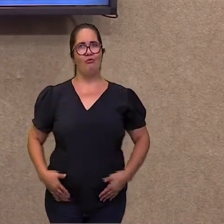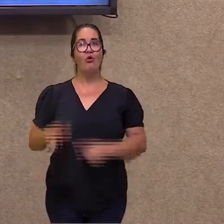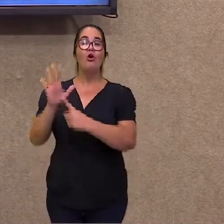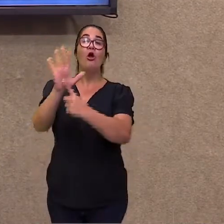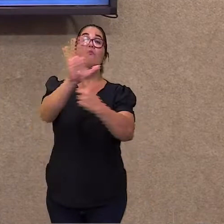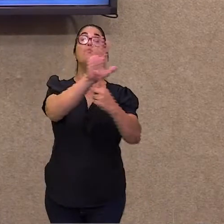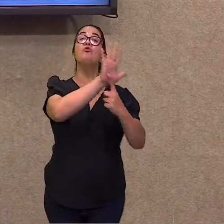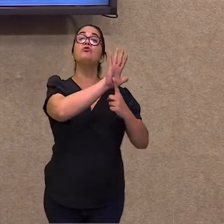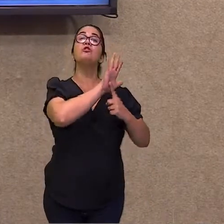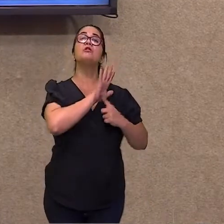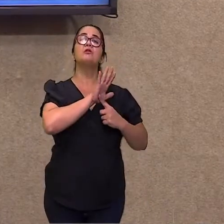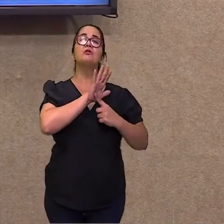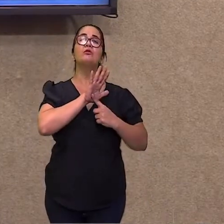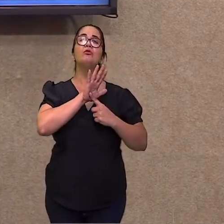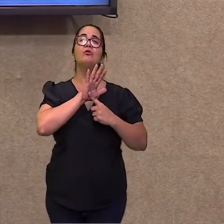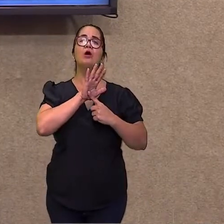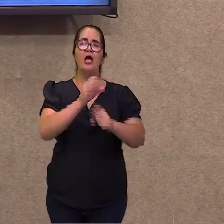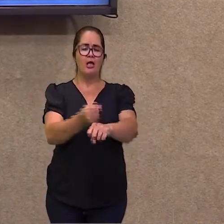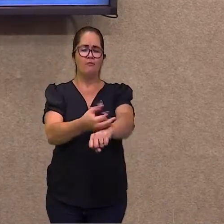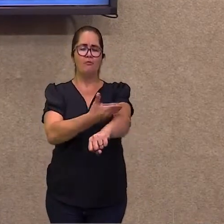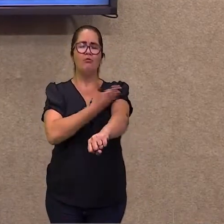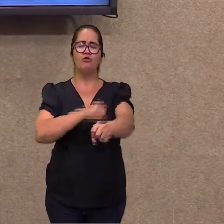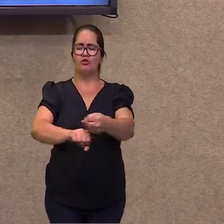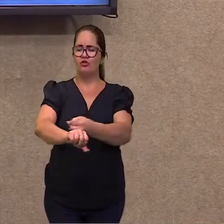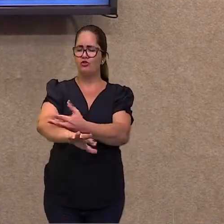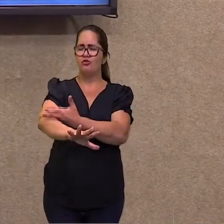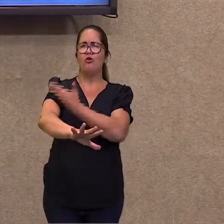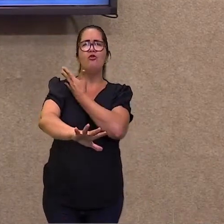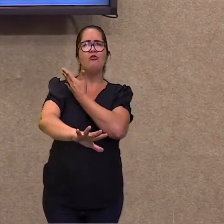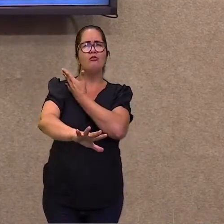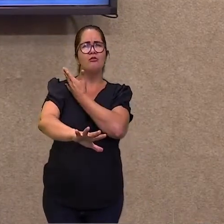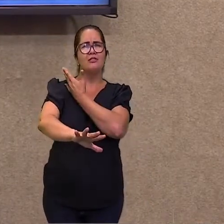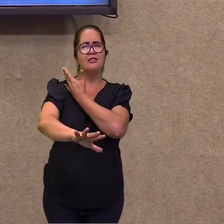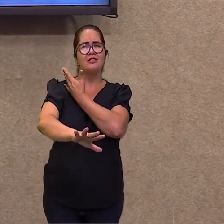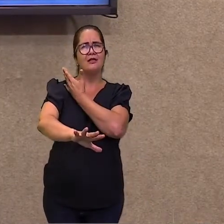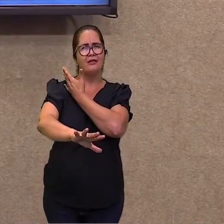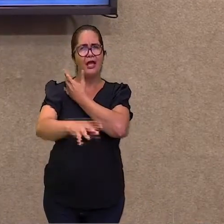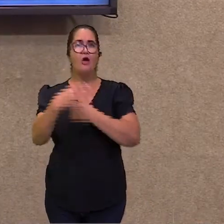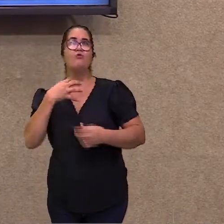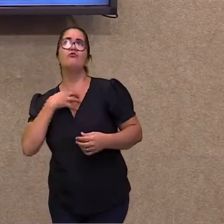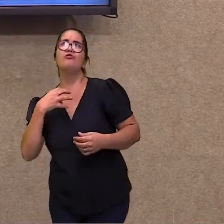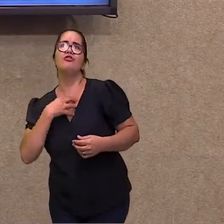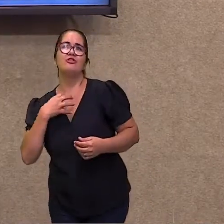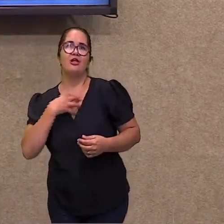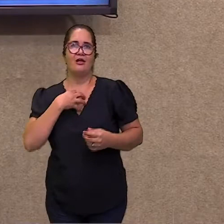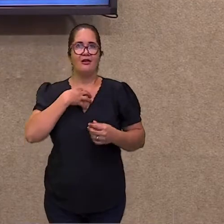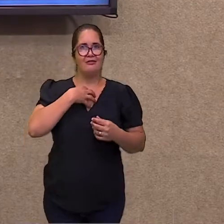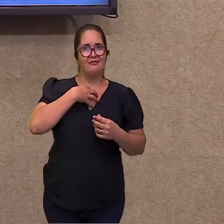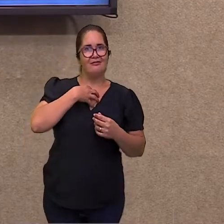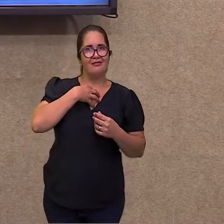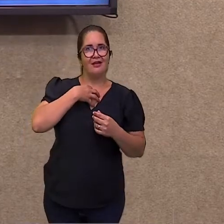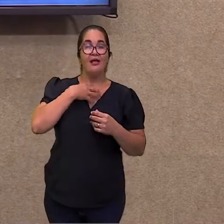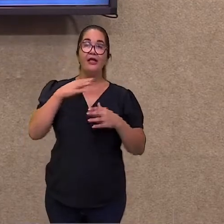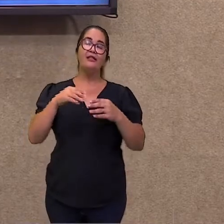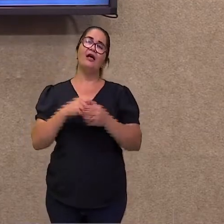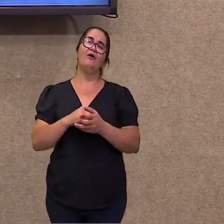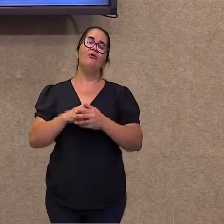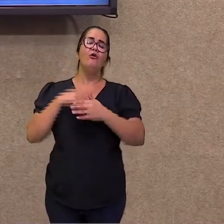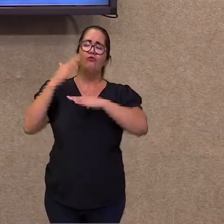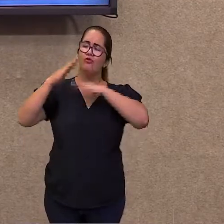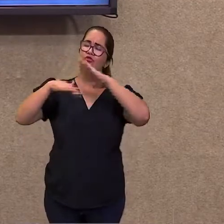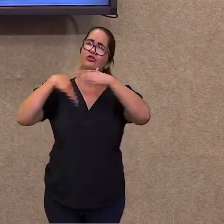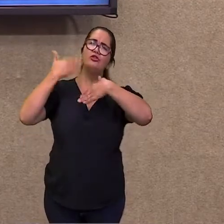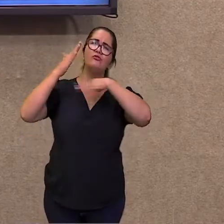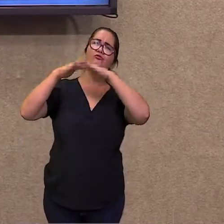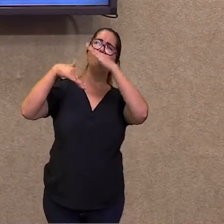Bater das palmas, os pés. Então eram produzidos sons. E com o tempo, eles foram aprimorando